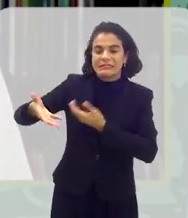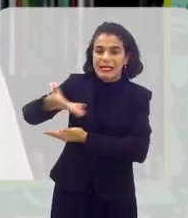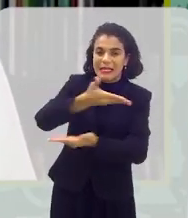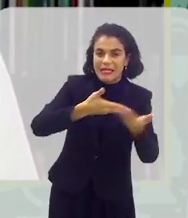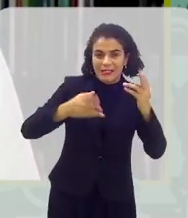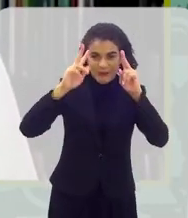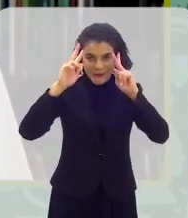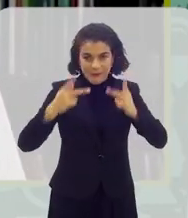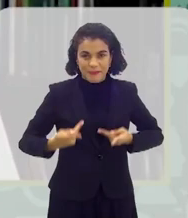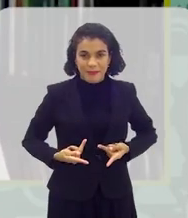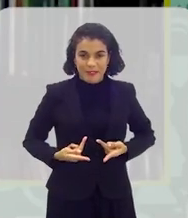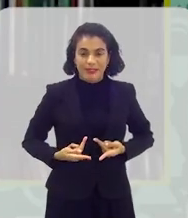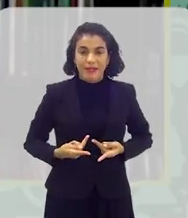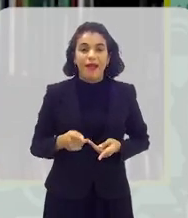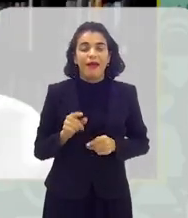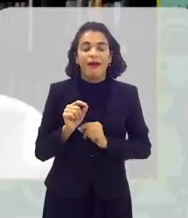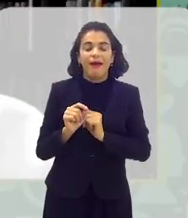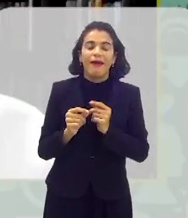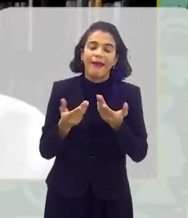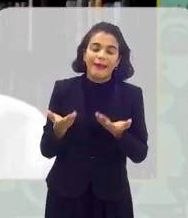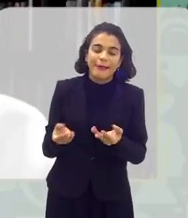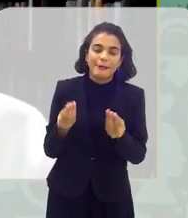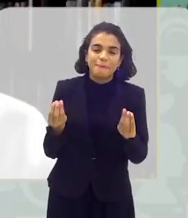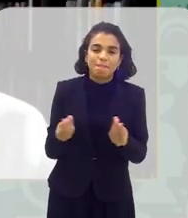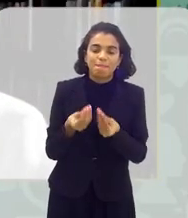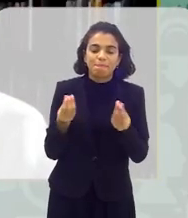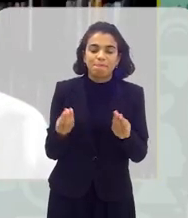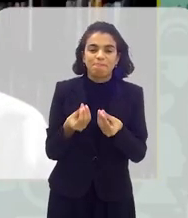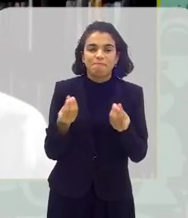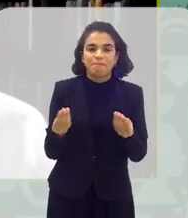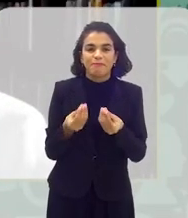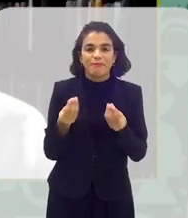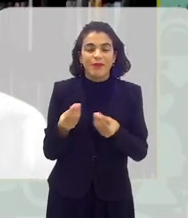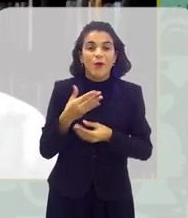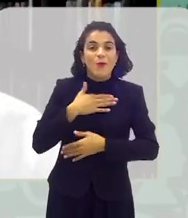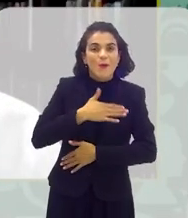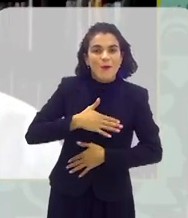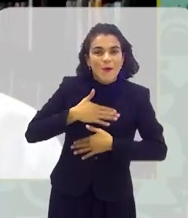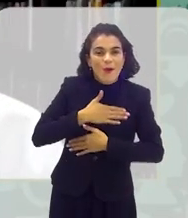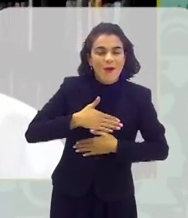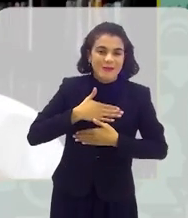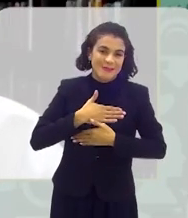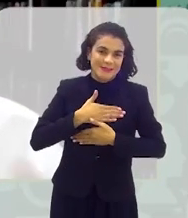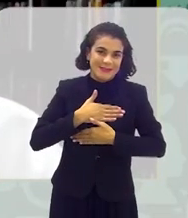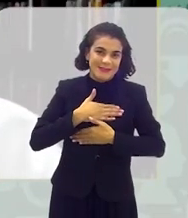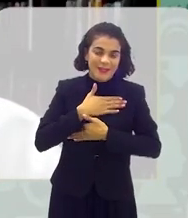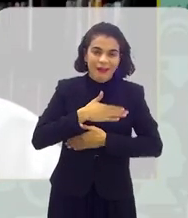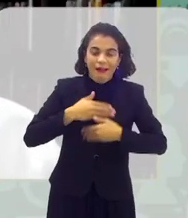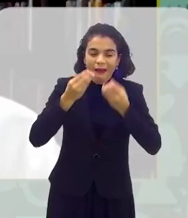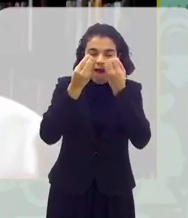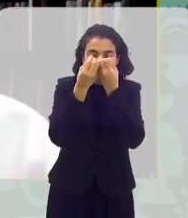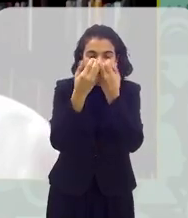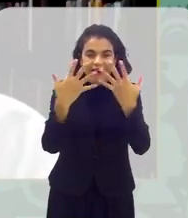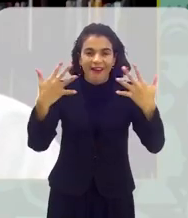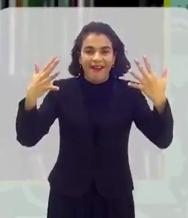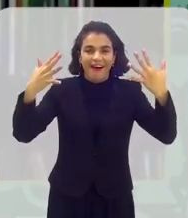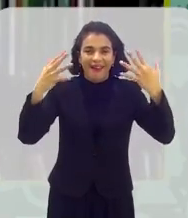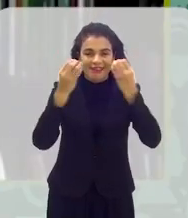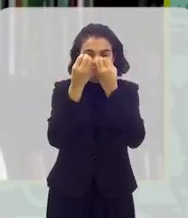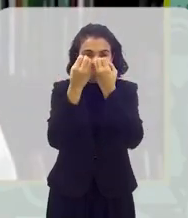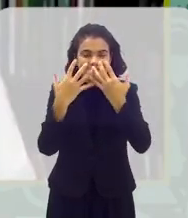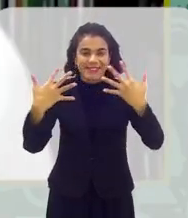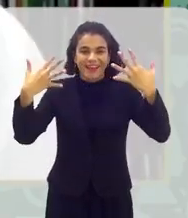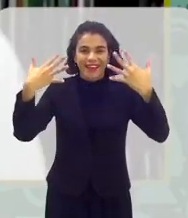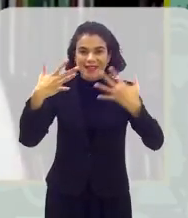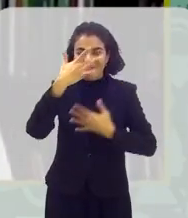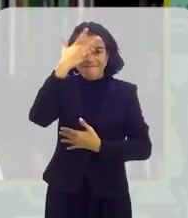relações humanas que é esse esse gostar o brilho nos olhos